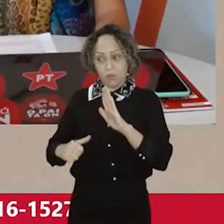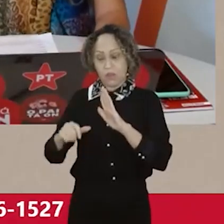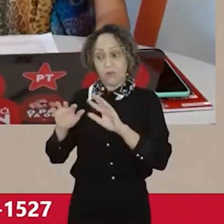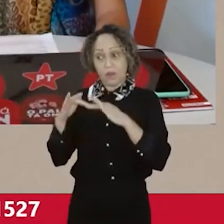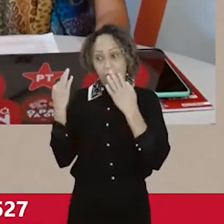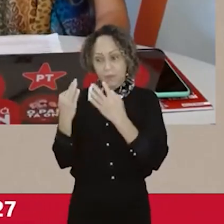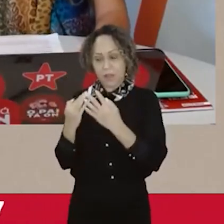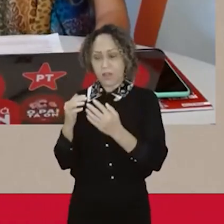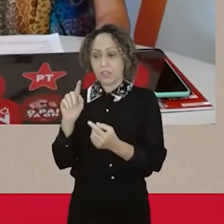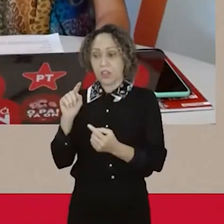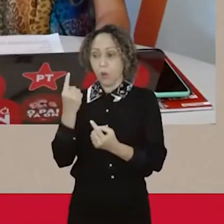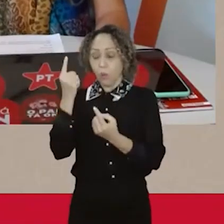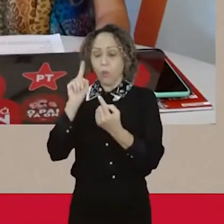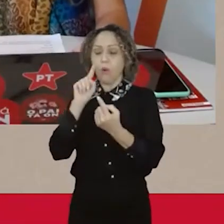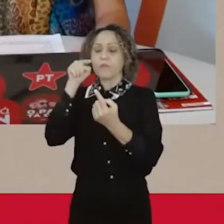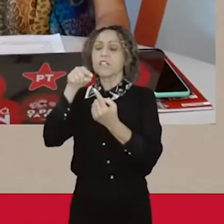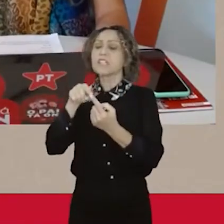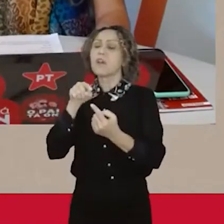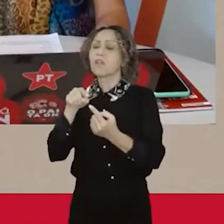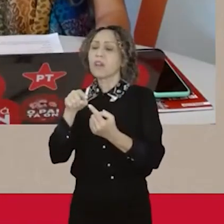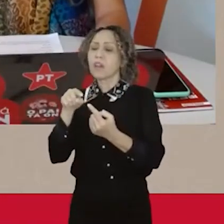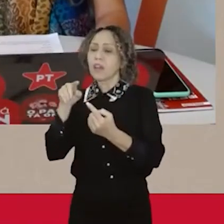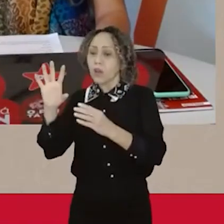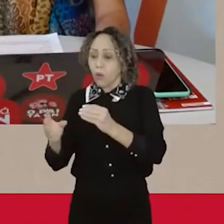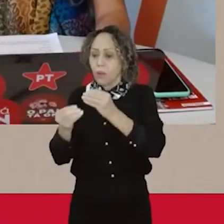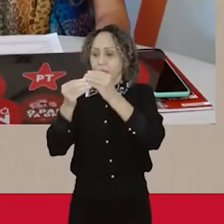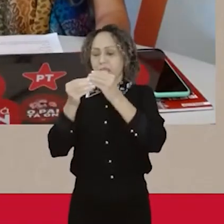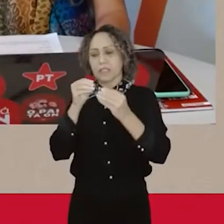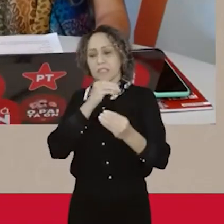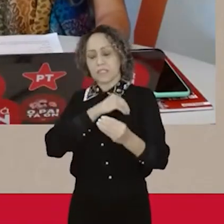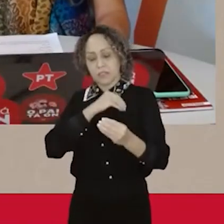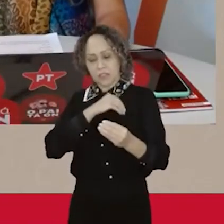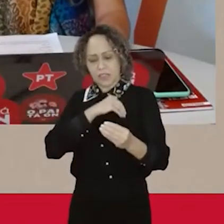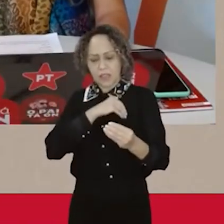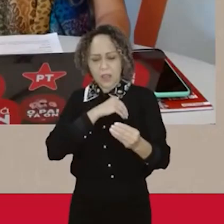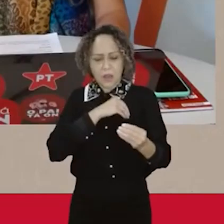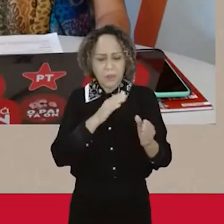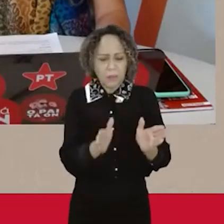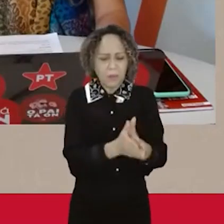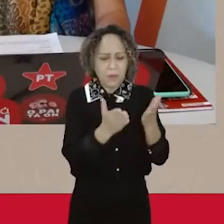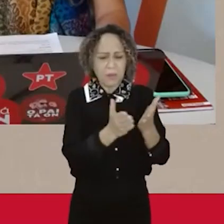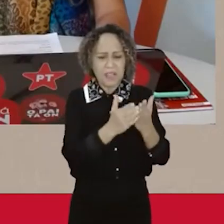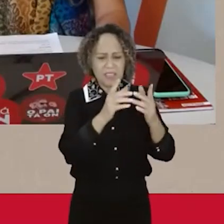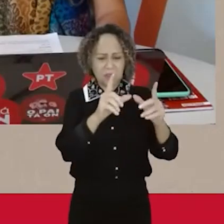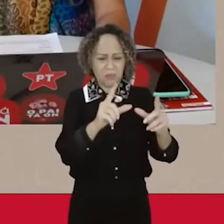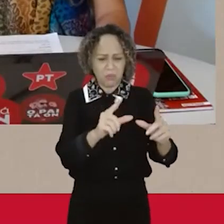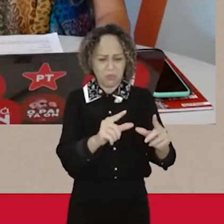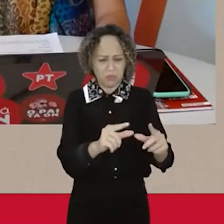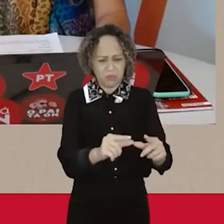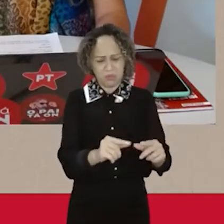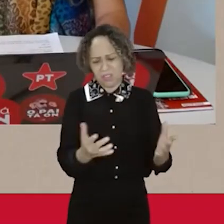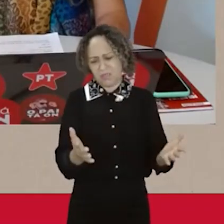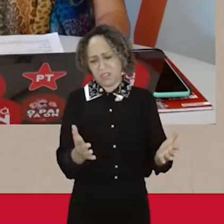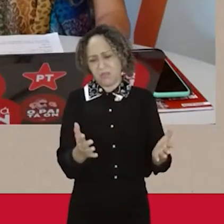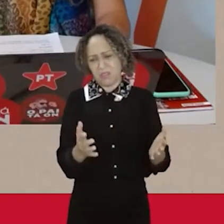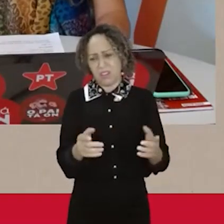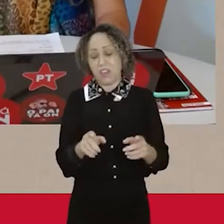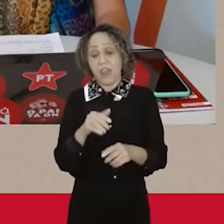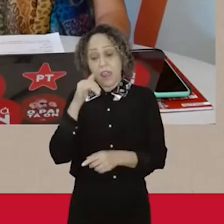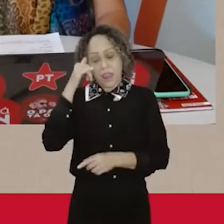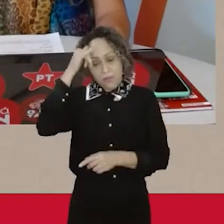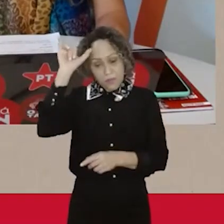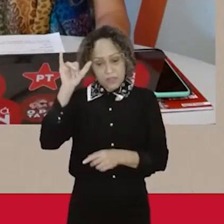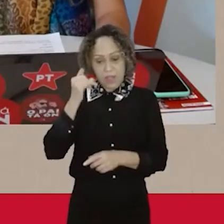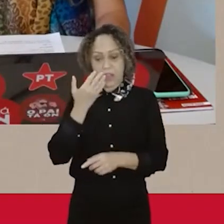de renda para aliviar a pobreza, garantir que as crianças não evadam, né, da escola,